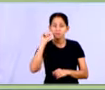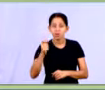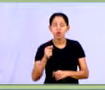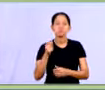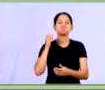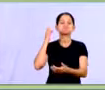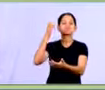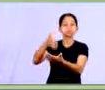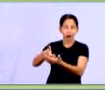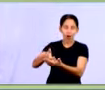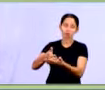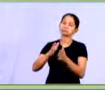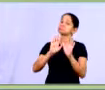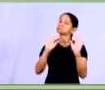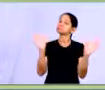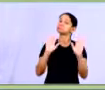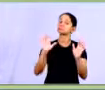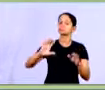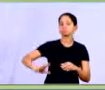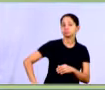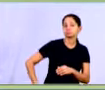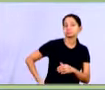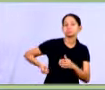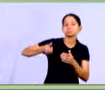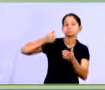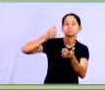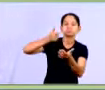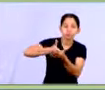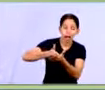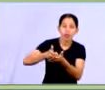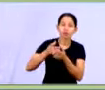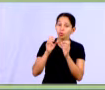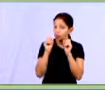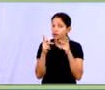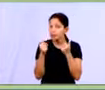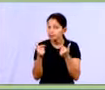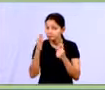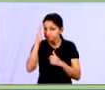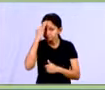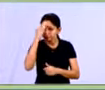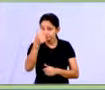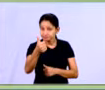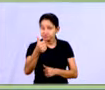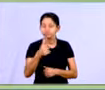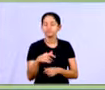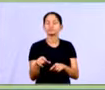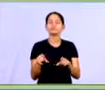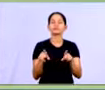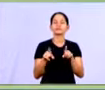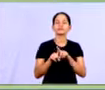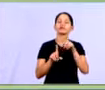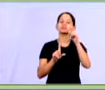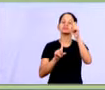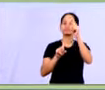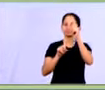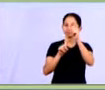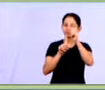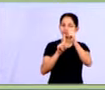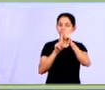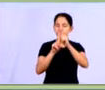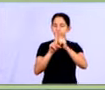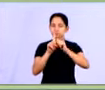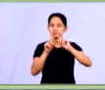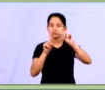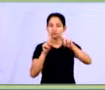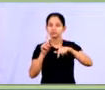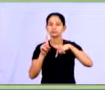50 mil. Muito bem. Adorei essa palavra, professora, desembolso. Desembolso. Né? Um mês depois, ou um ano depois, mas a gente vai